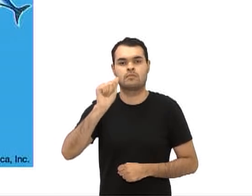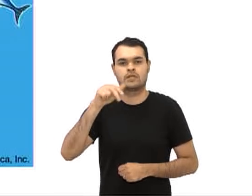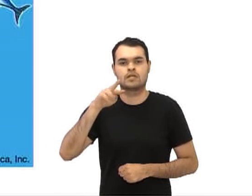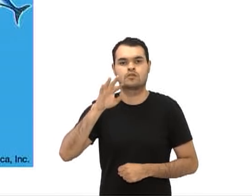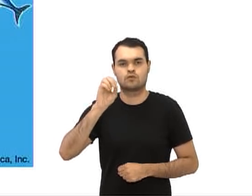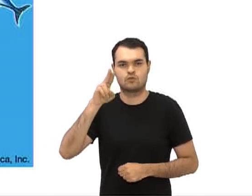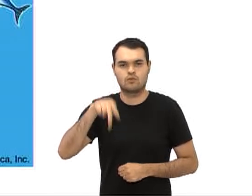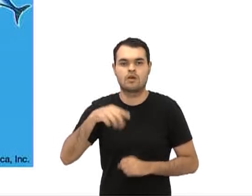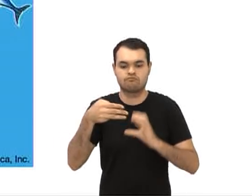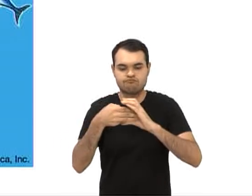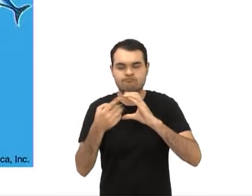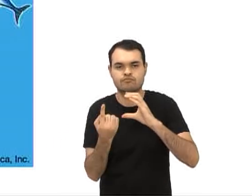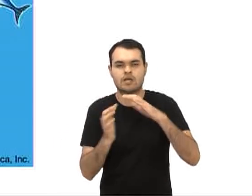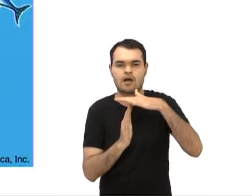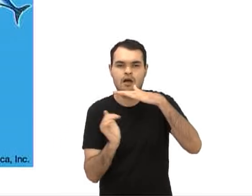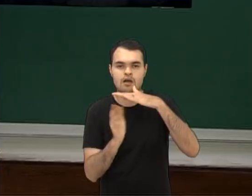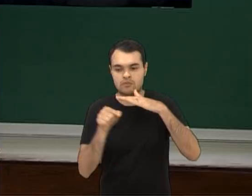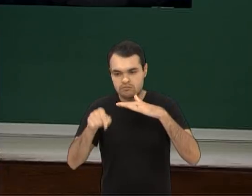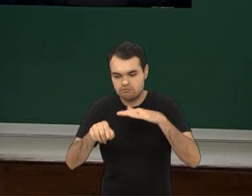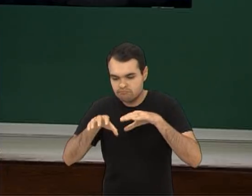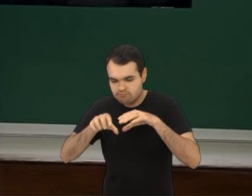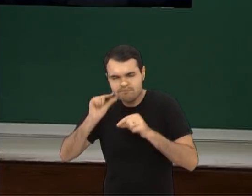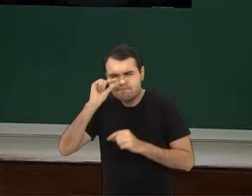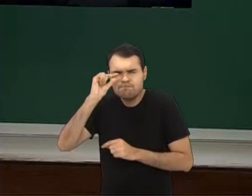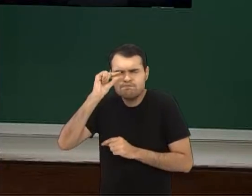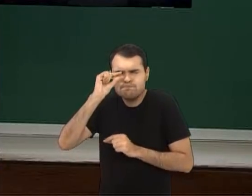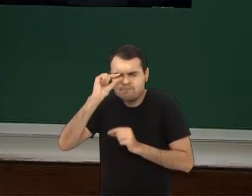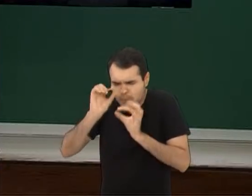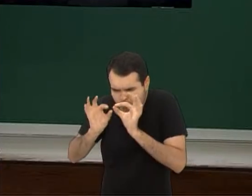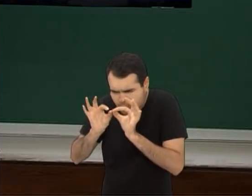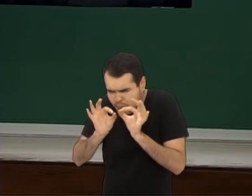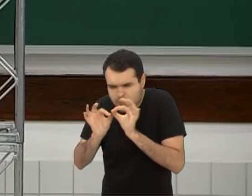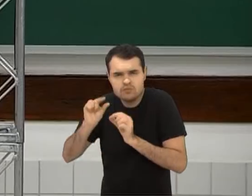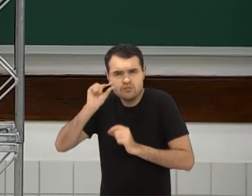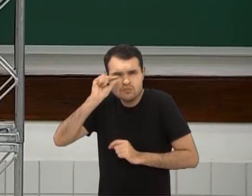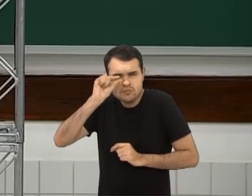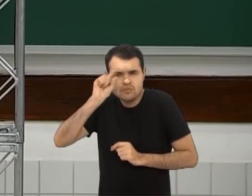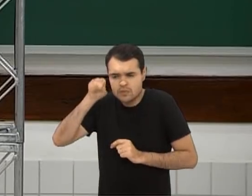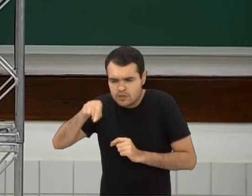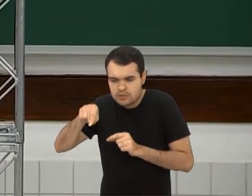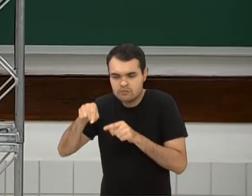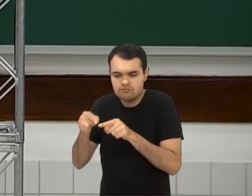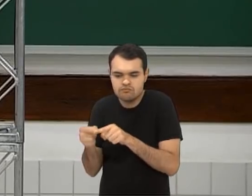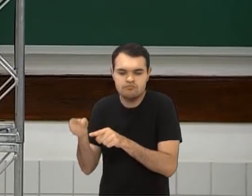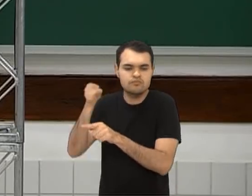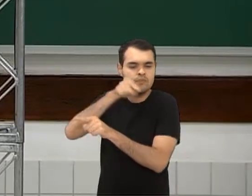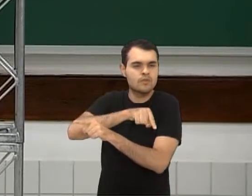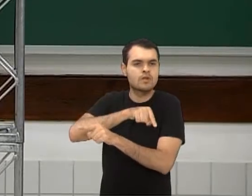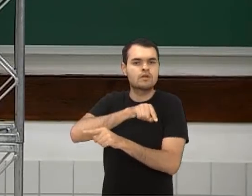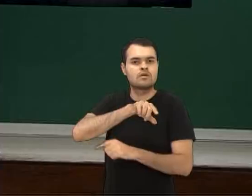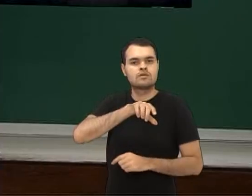unicelulares. E esses dois micro-organismos acabam servindo de alimento para microcrustáceos,